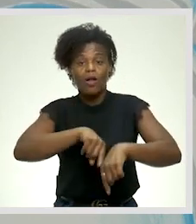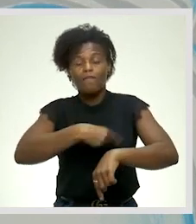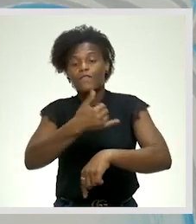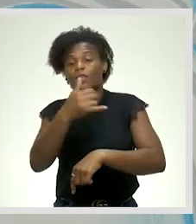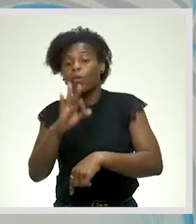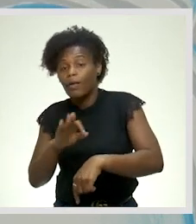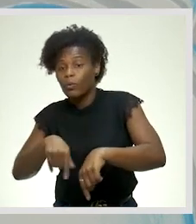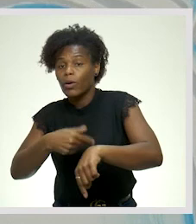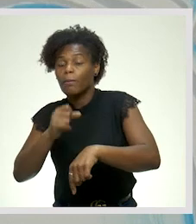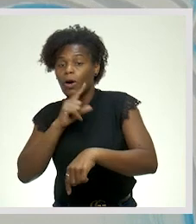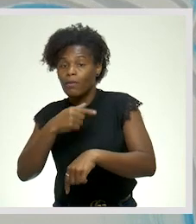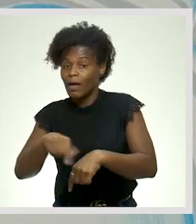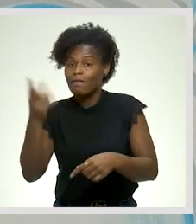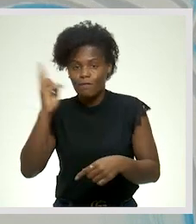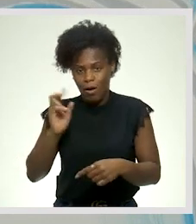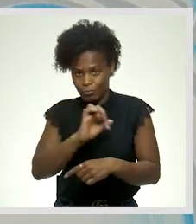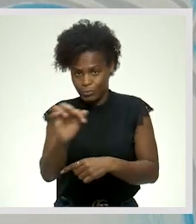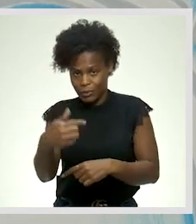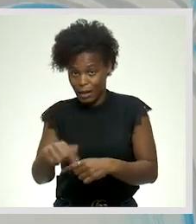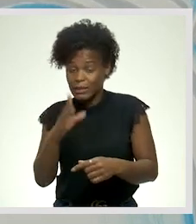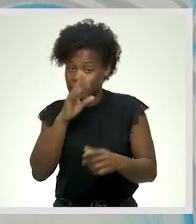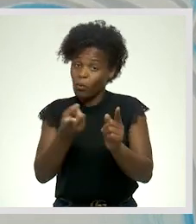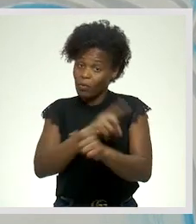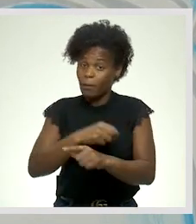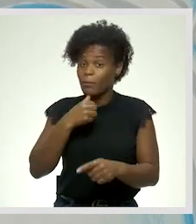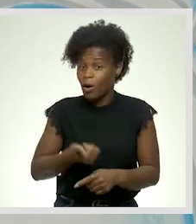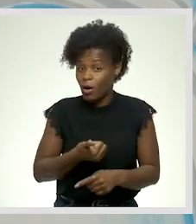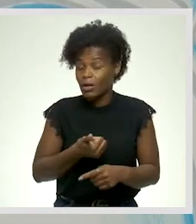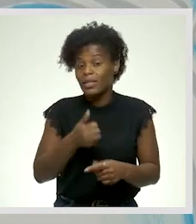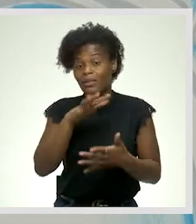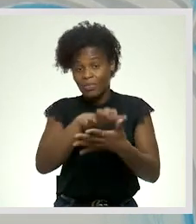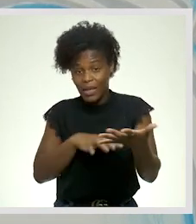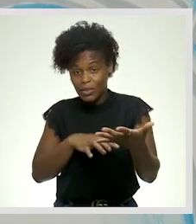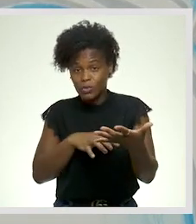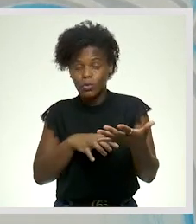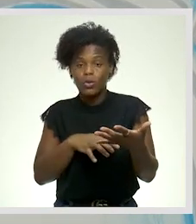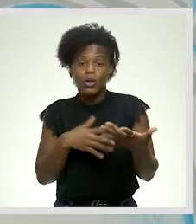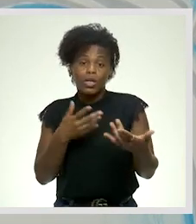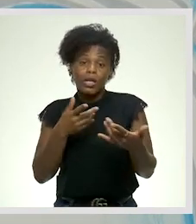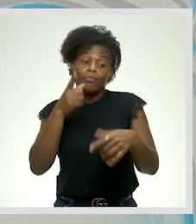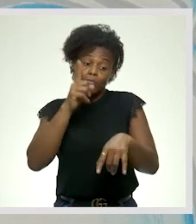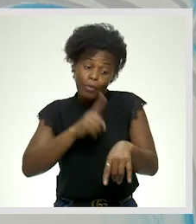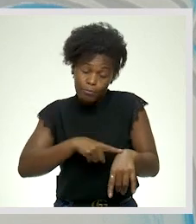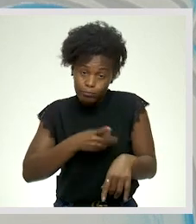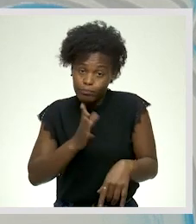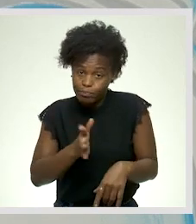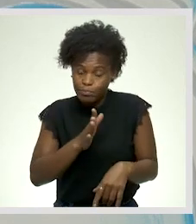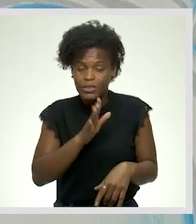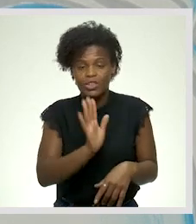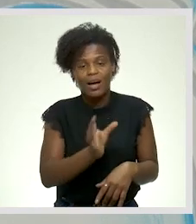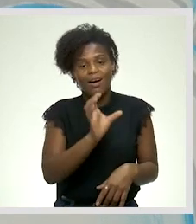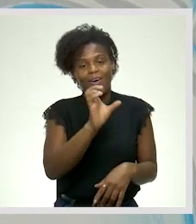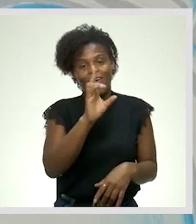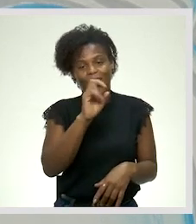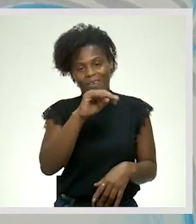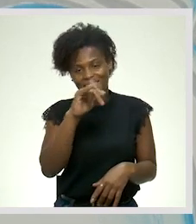a que tenha a sua validade, do contrário morre, é um texto extemporâneo e inoportuno. Já a crónica é